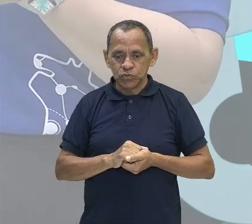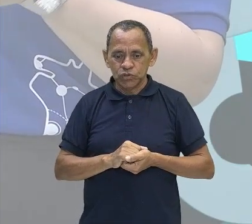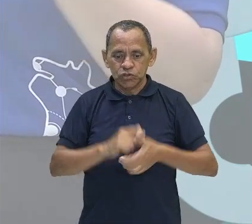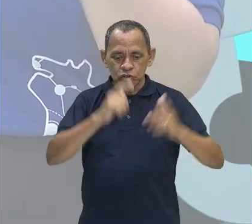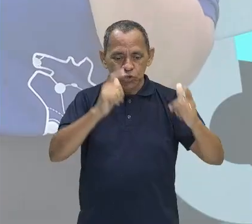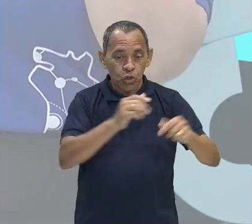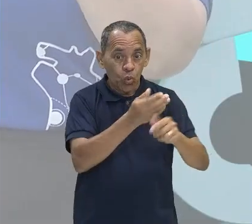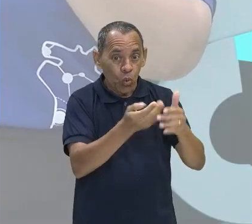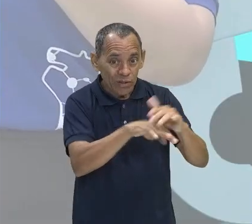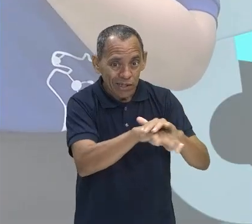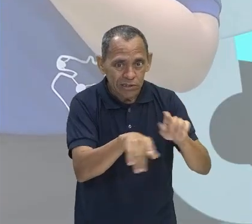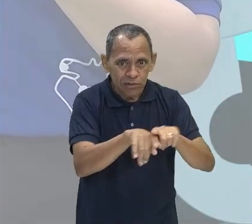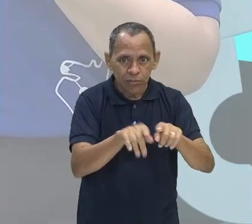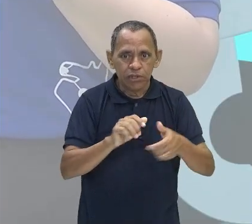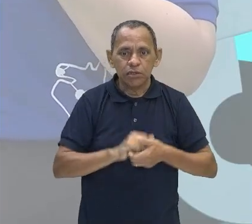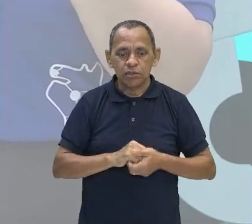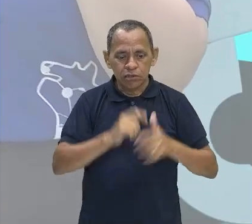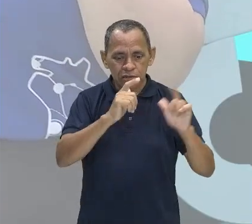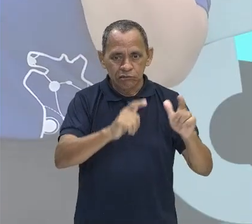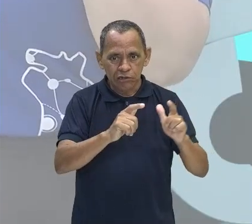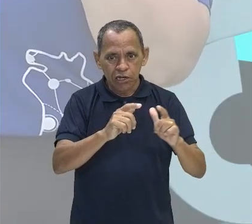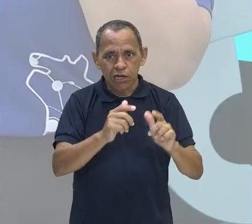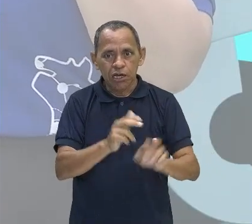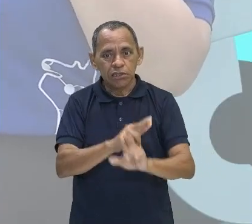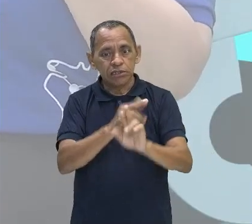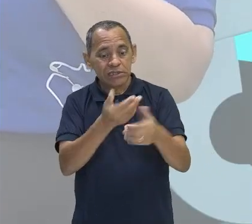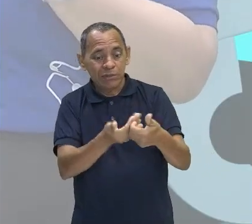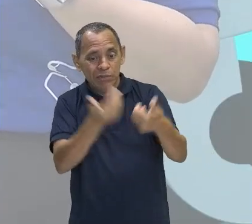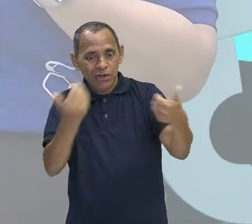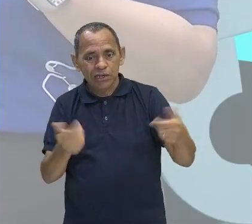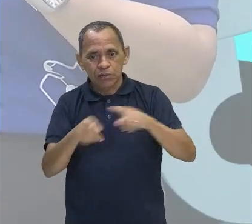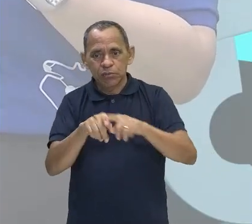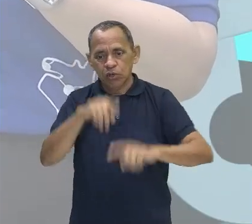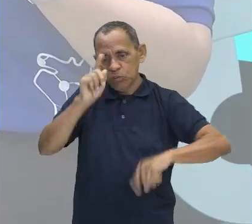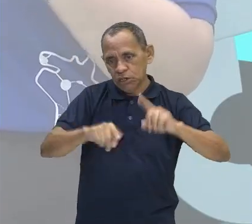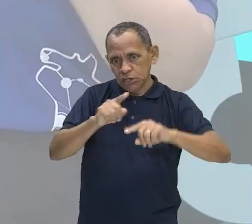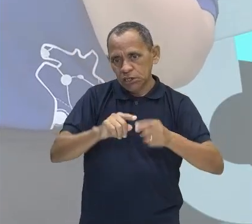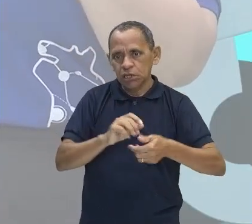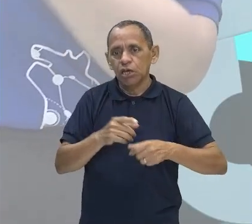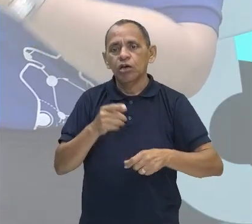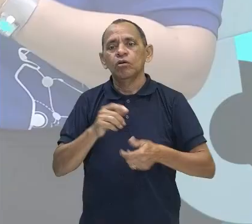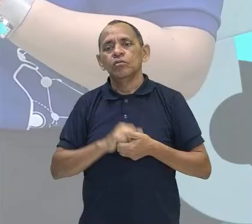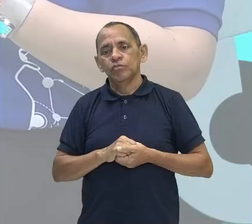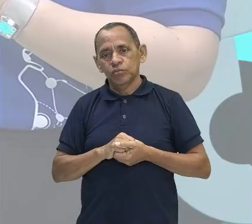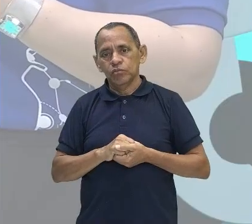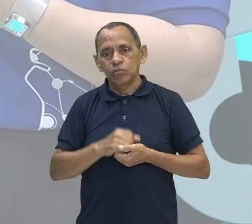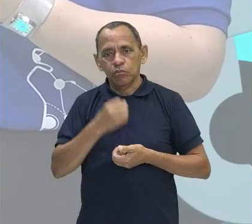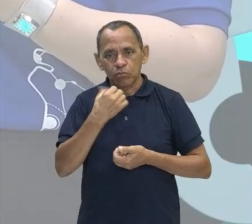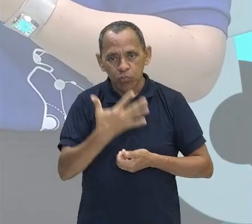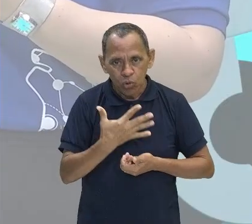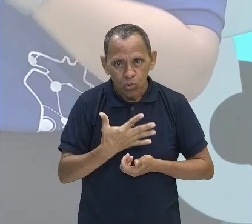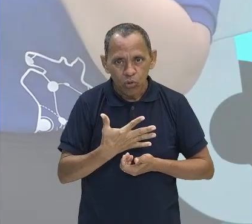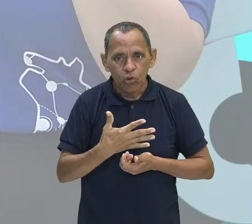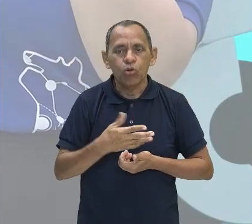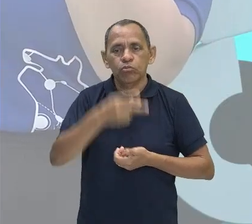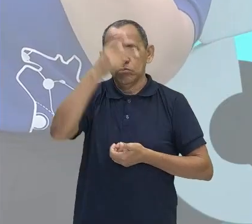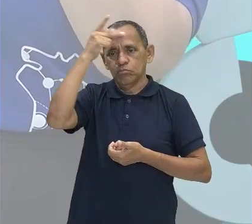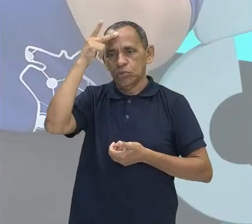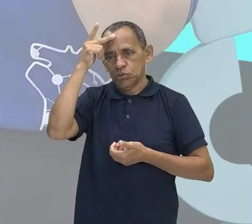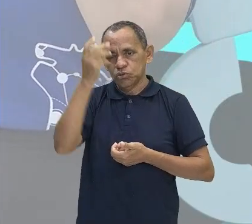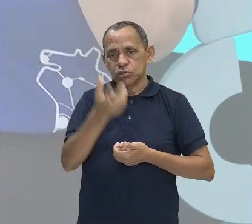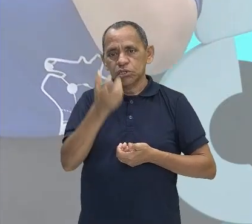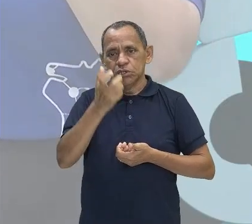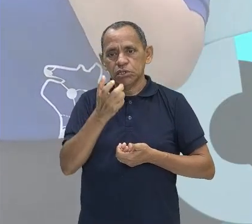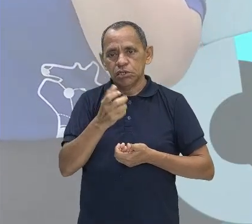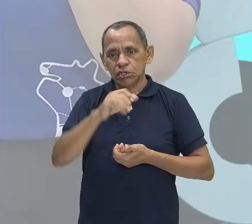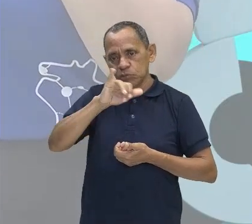isso aqui significa que é um produto mais cobiçado. E isso aqui também seria